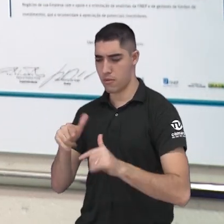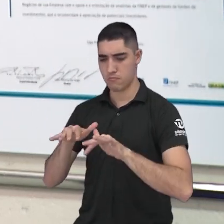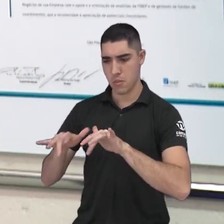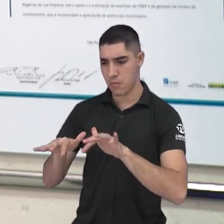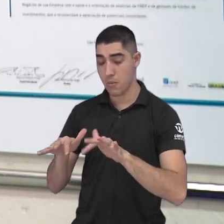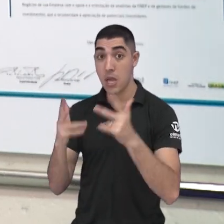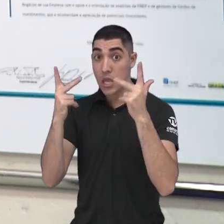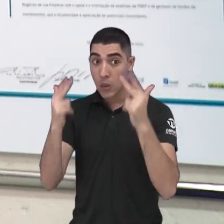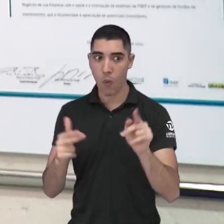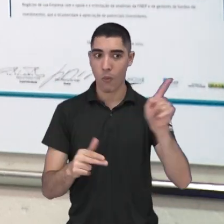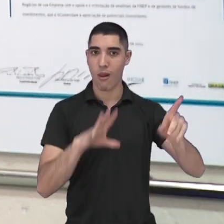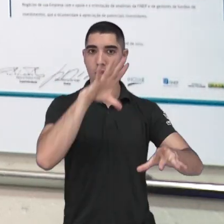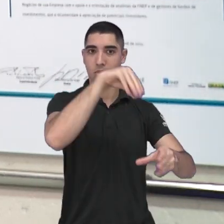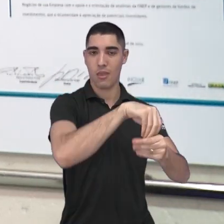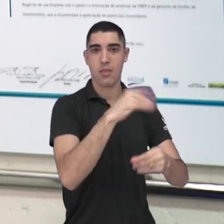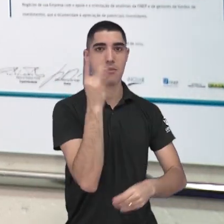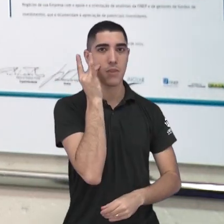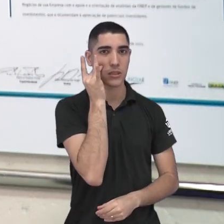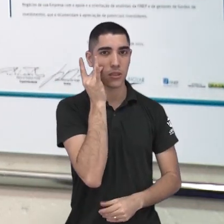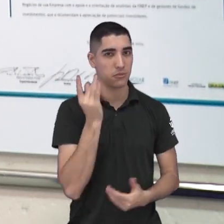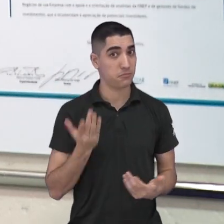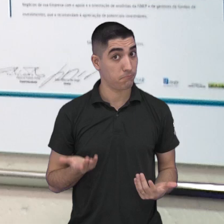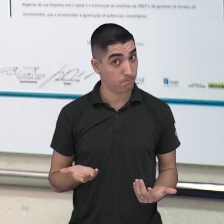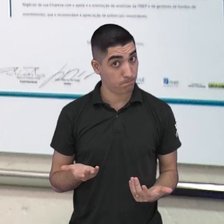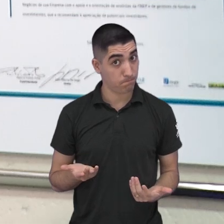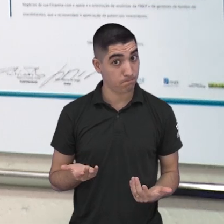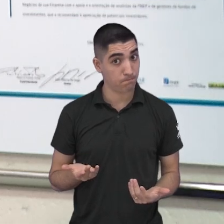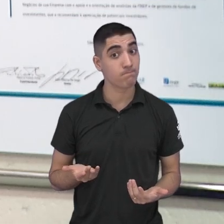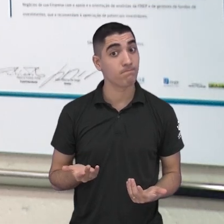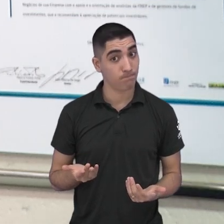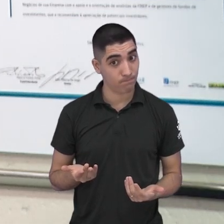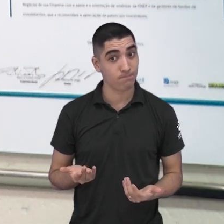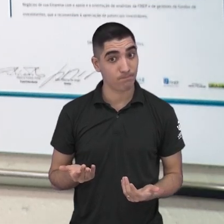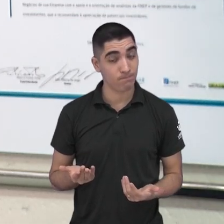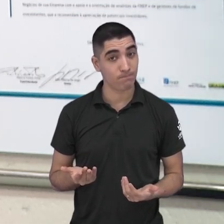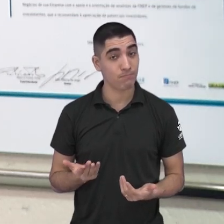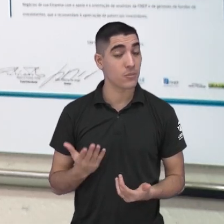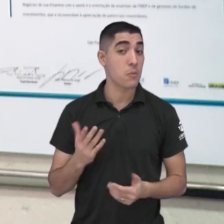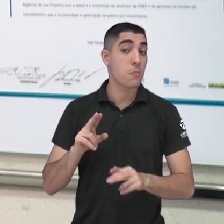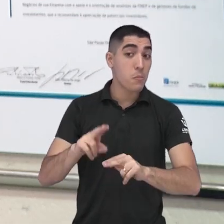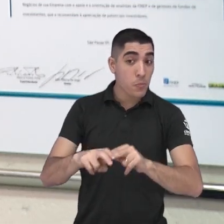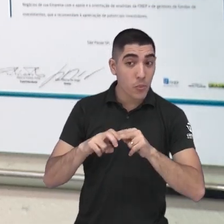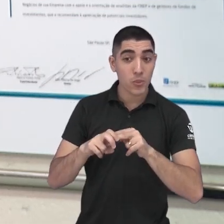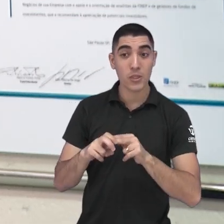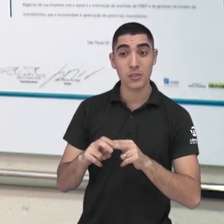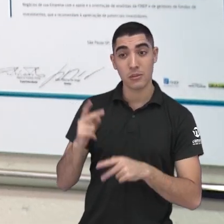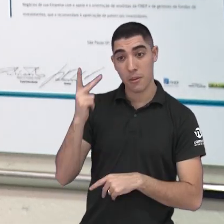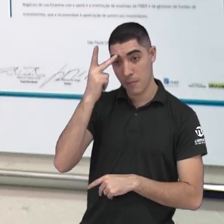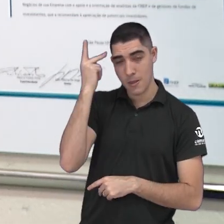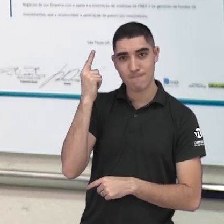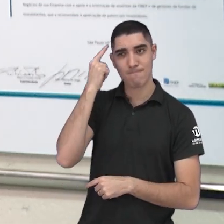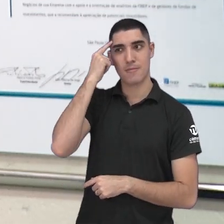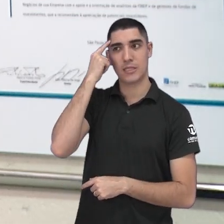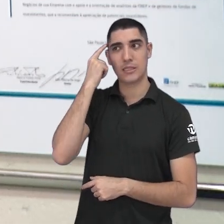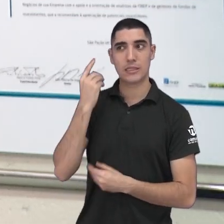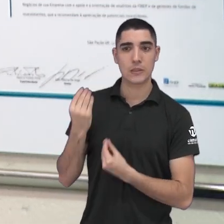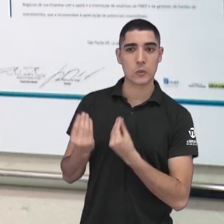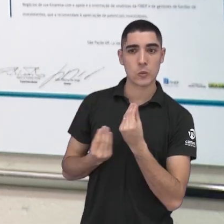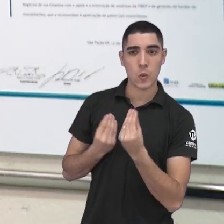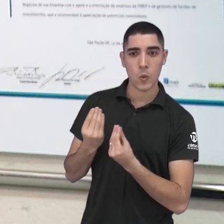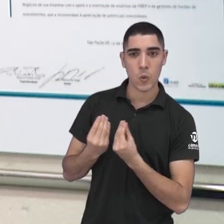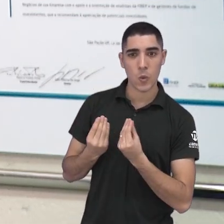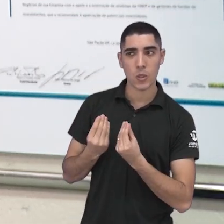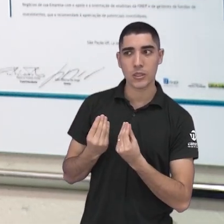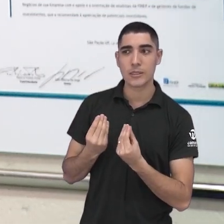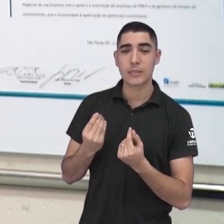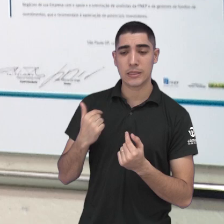um nível máximo de produtividade? Talvez esteja na resposta disso o ponto